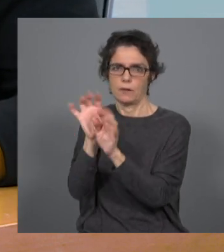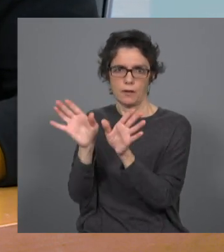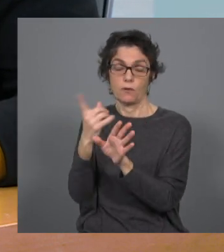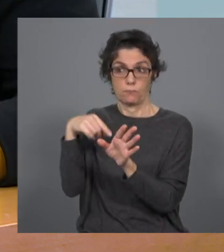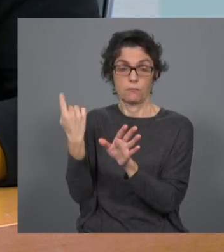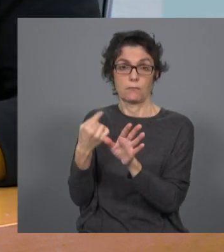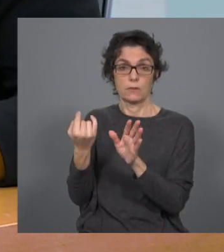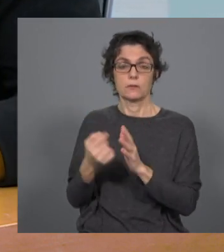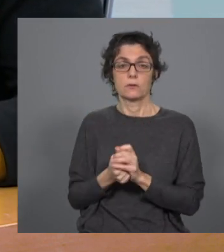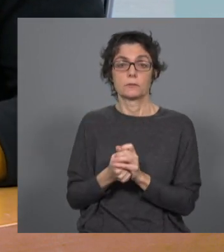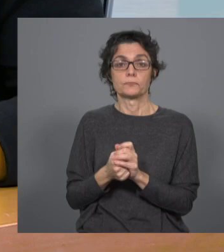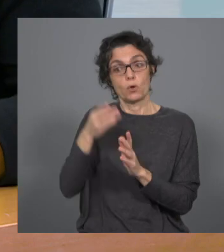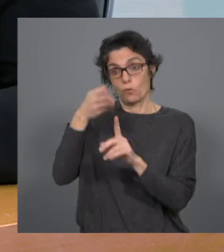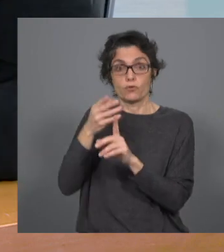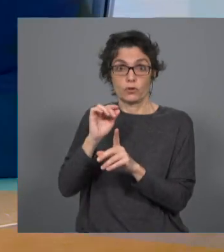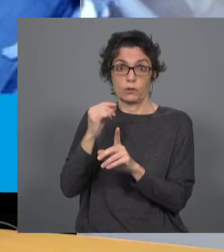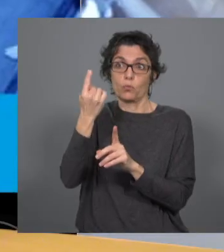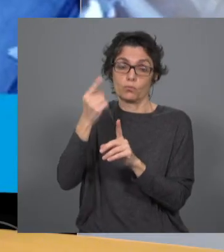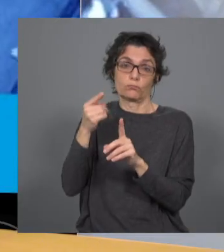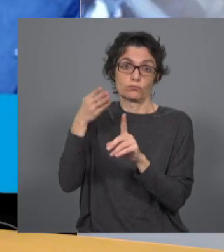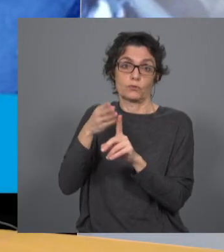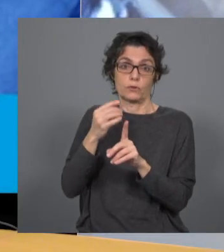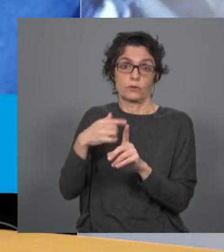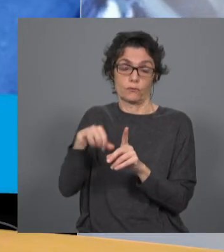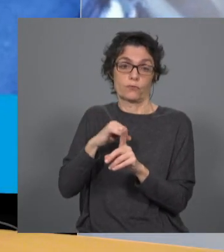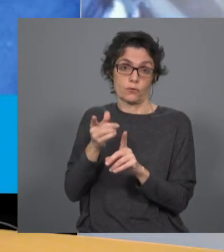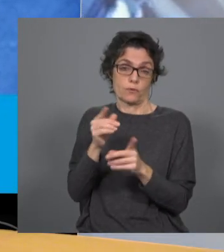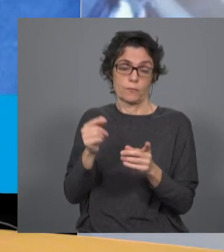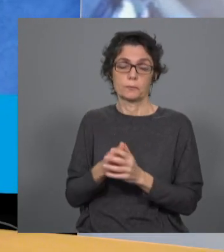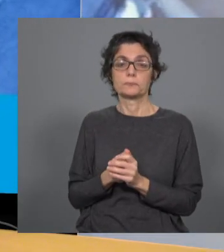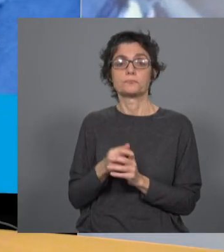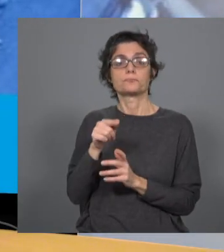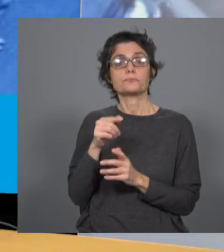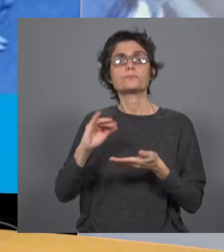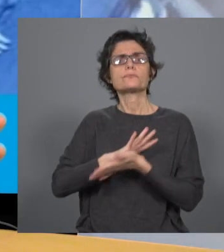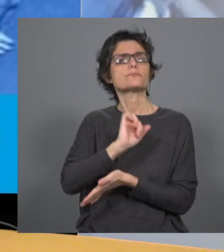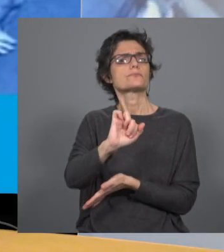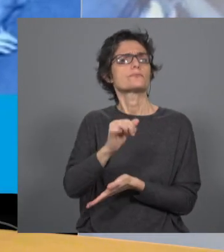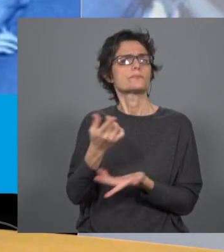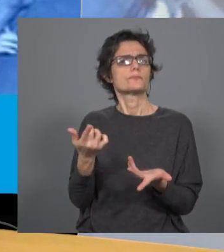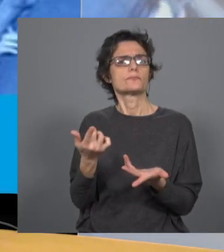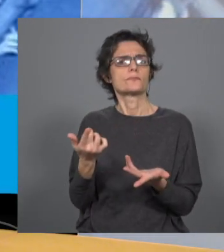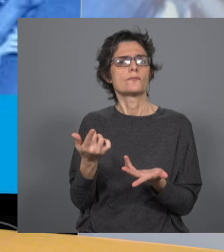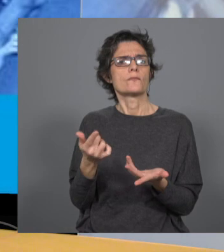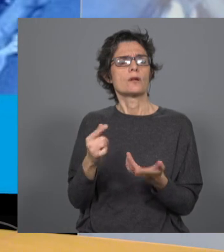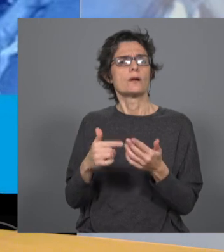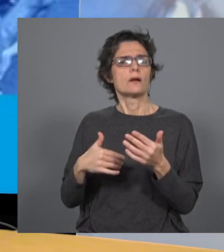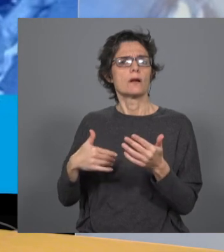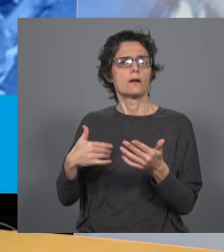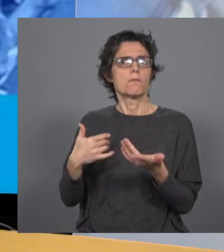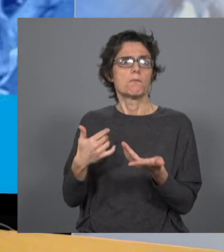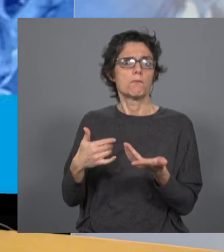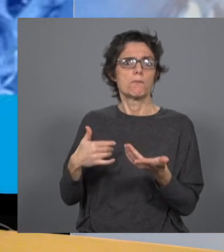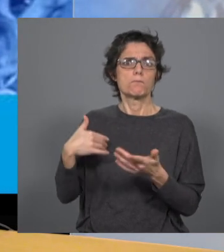conta isso. O vosso jornal continua a ser assim o veículo privilegiado mais antigo, porque o jornal hoje já